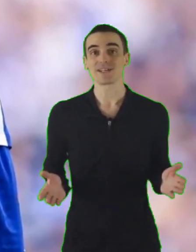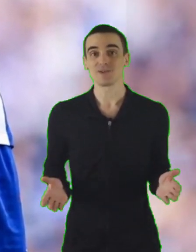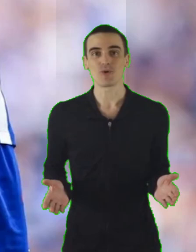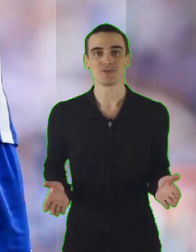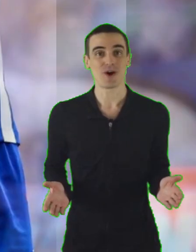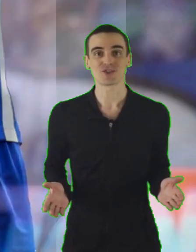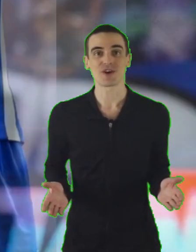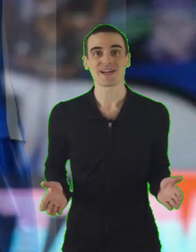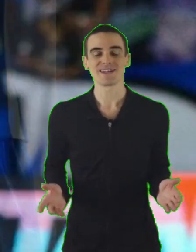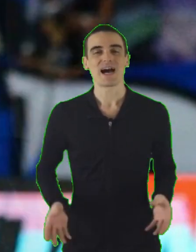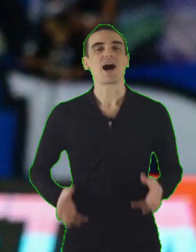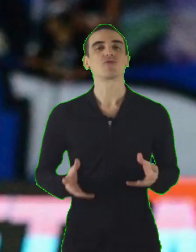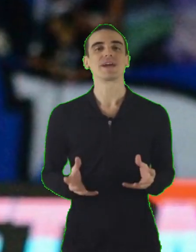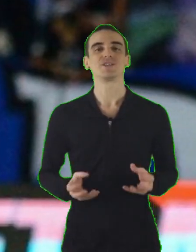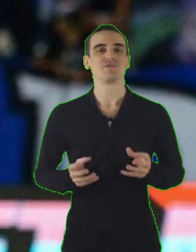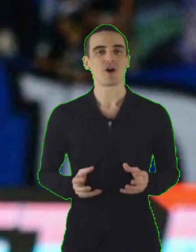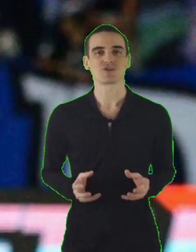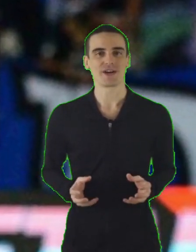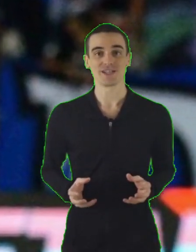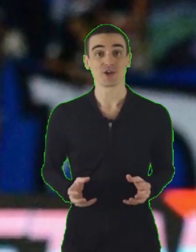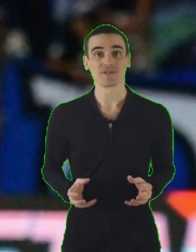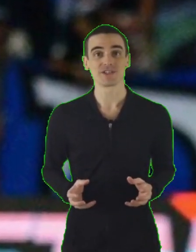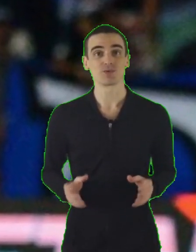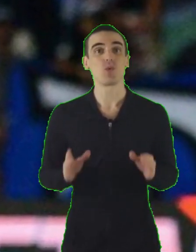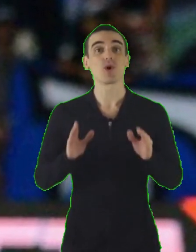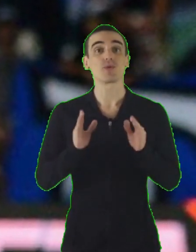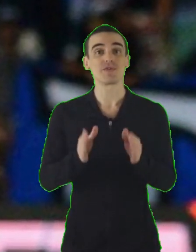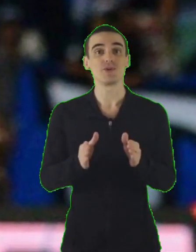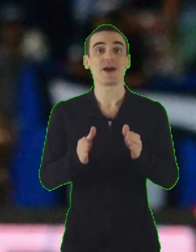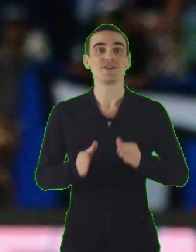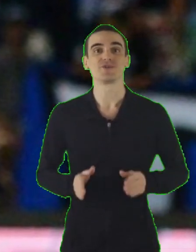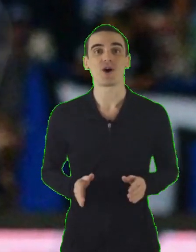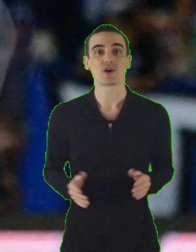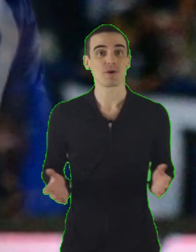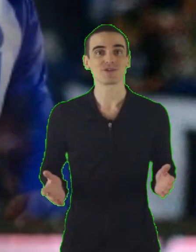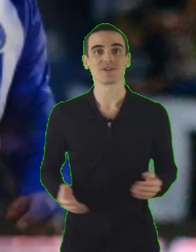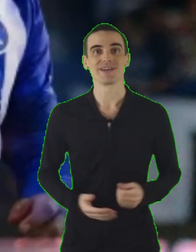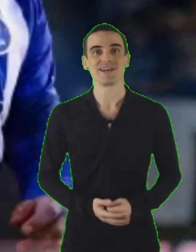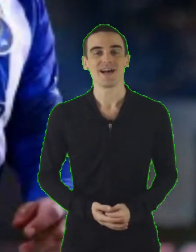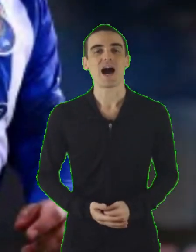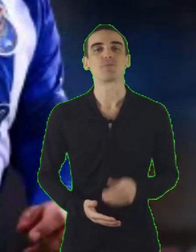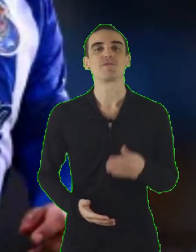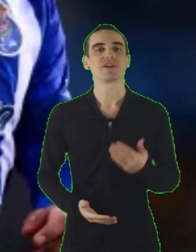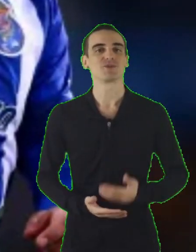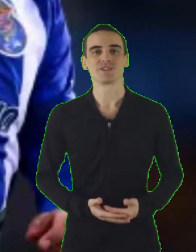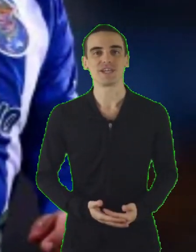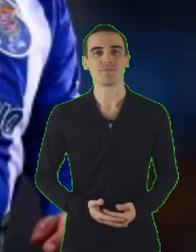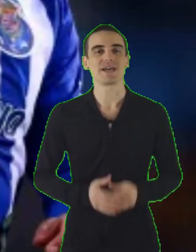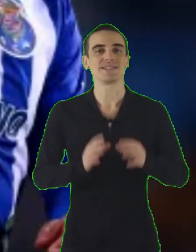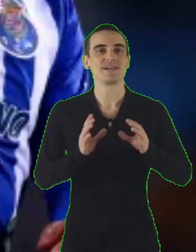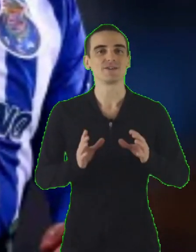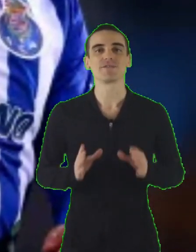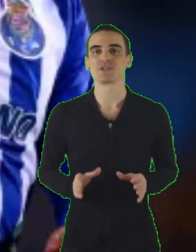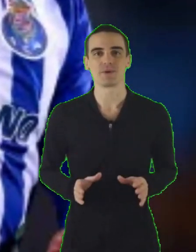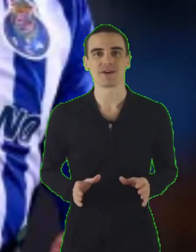Virá, por exemplo, para ser a opção para a saída de Bruno Rodrigues, contratado pelo Palmeiras. A informação da negociação foi publicada inicialmente